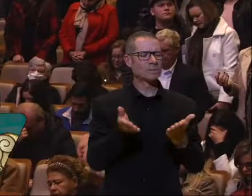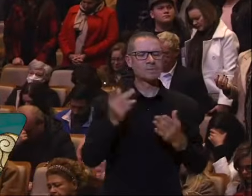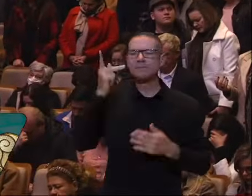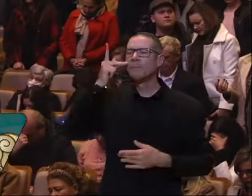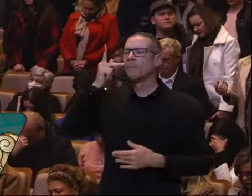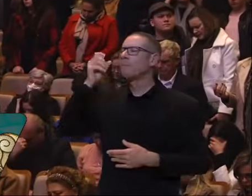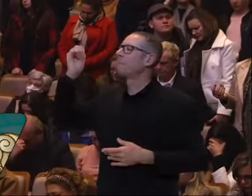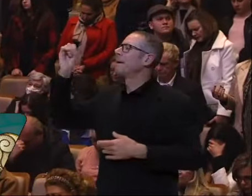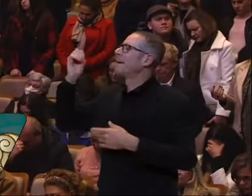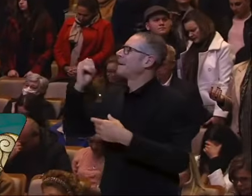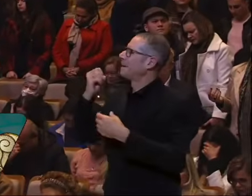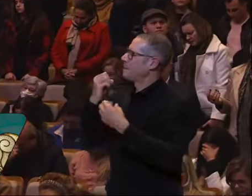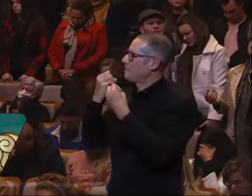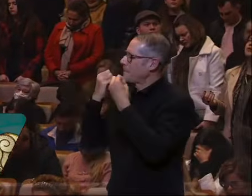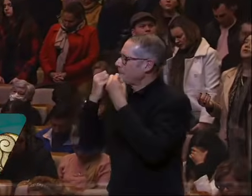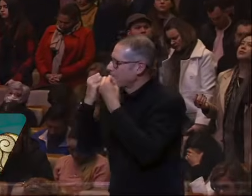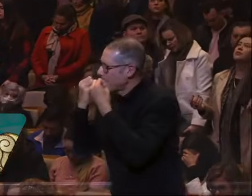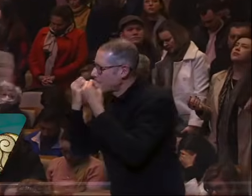Pai, como é bom